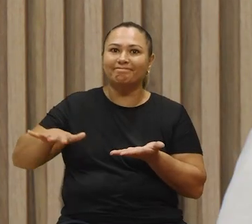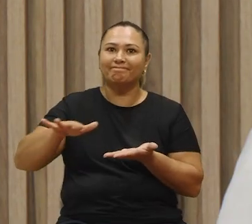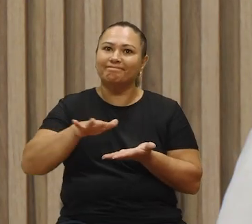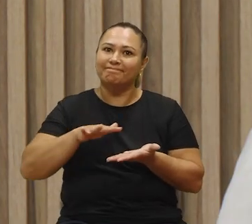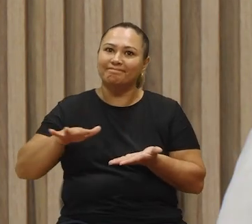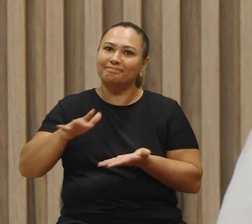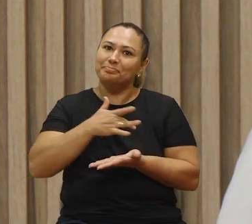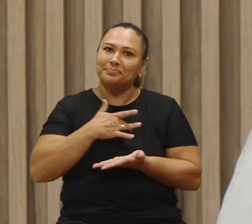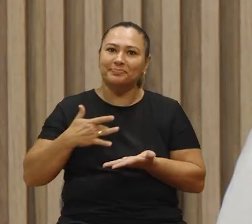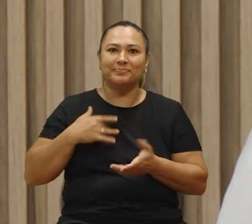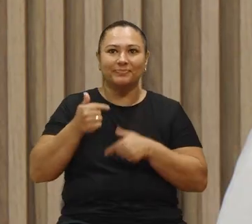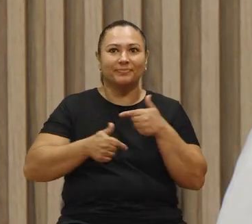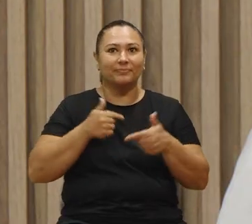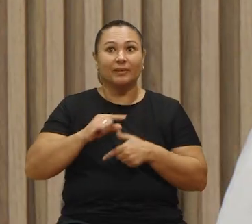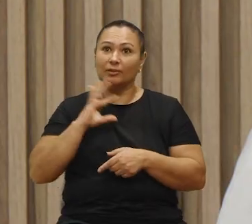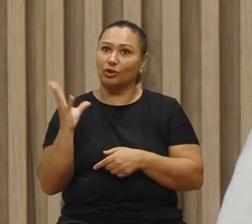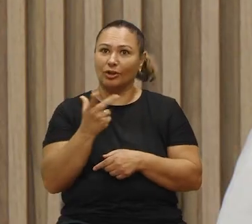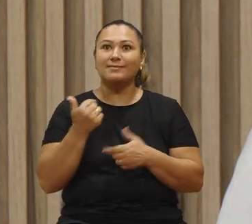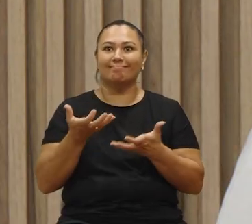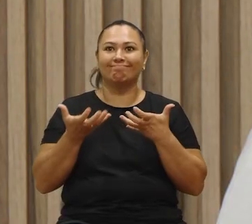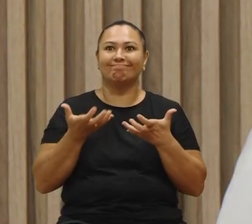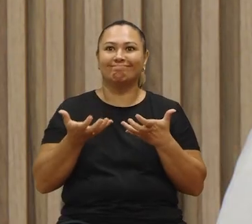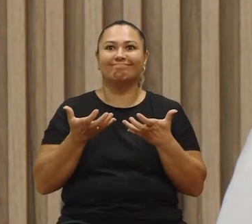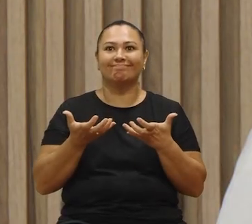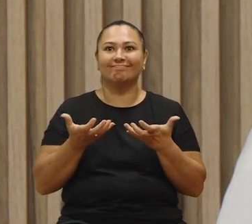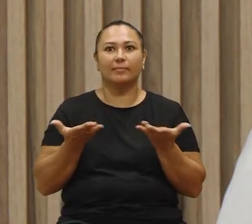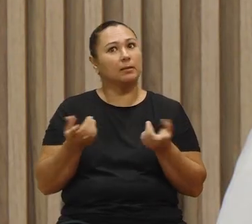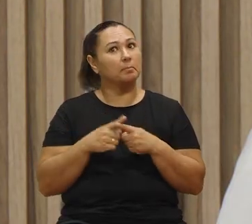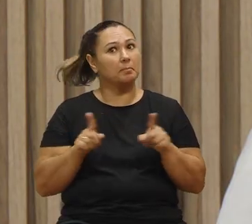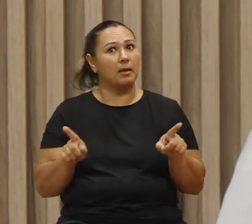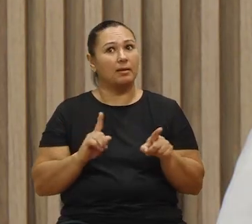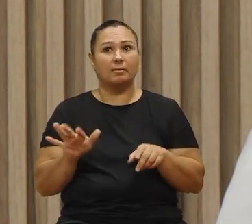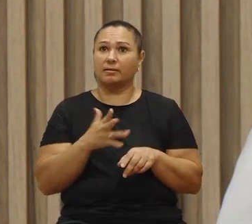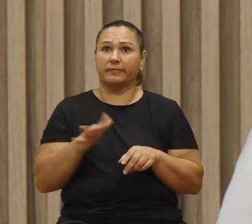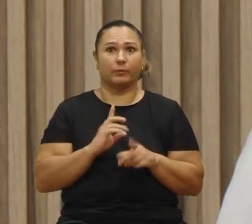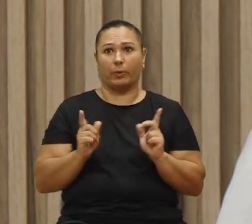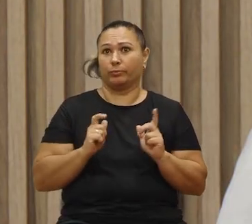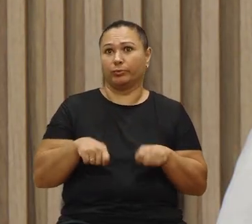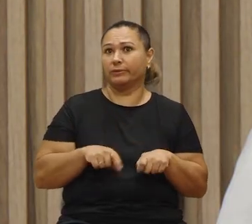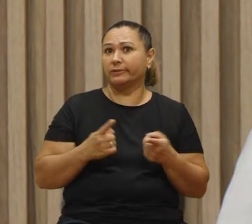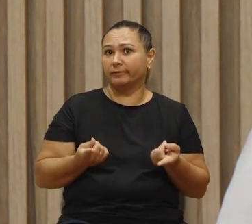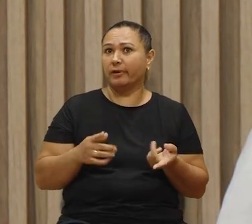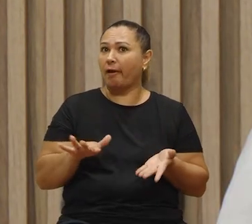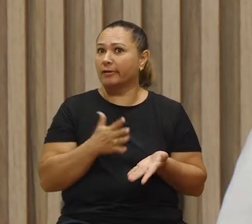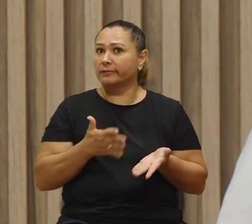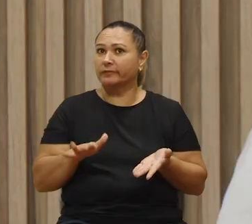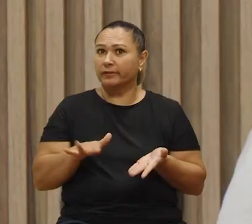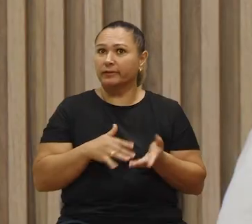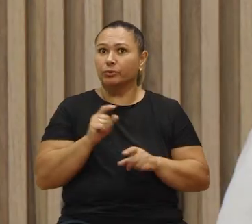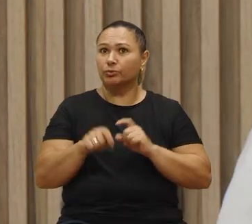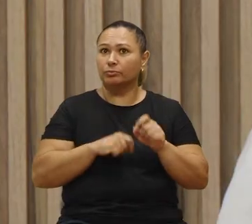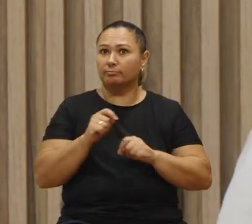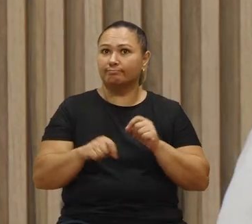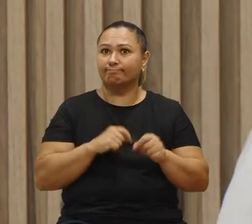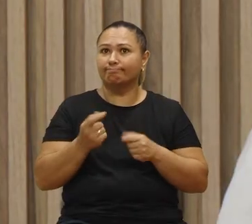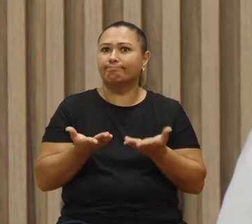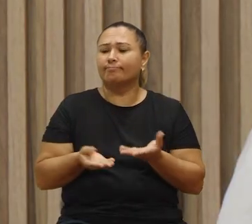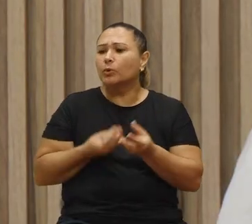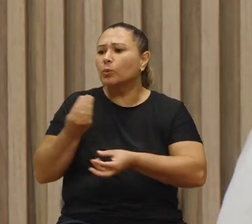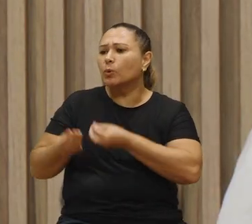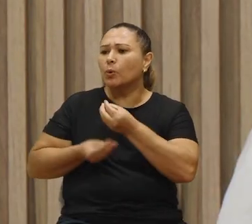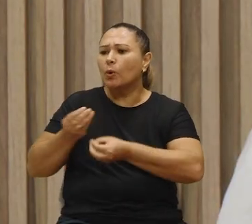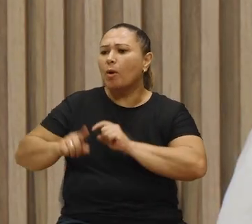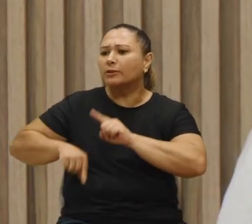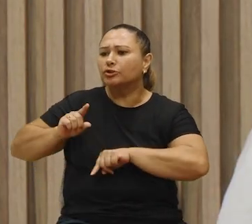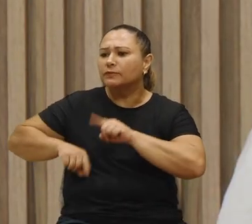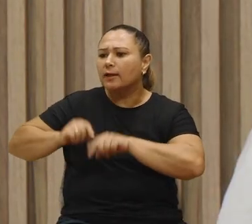Um ambiente saudável de trabalho é o que todos queremos. Mas nem sempre isso é possível. Muitas vezes, em